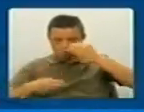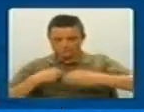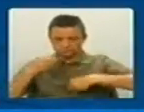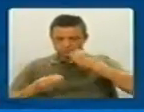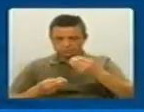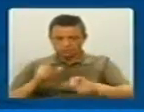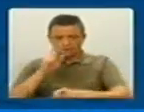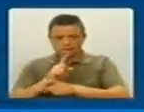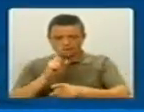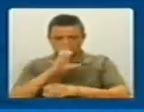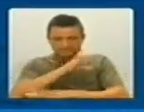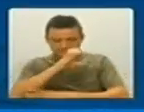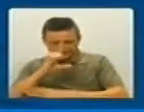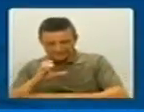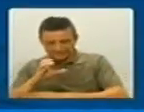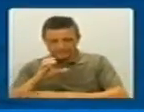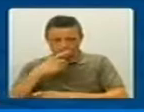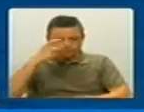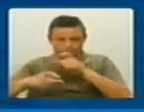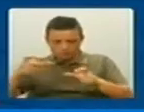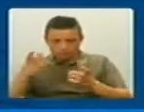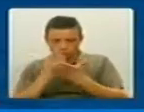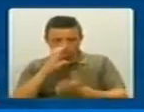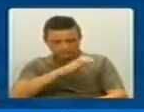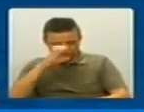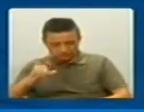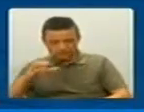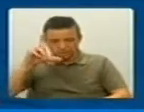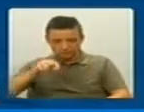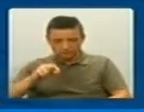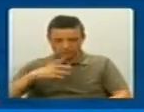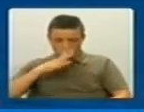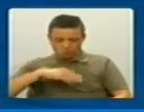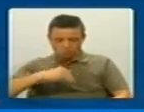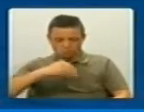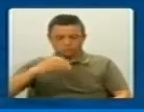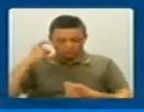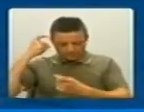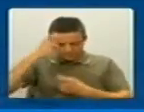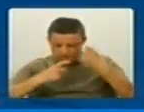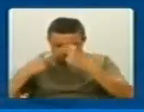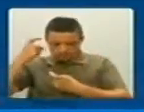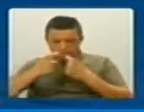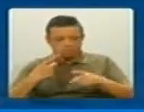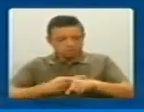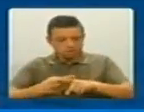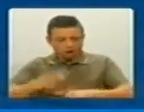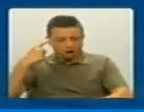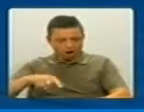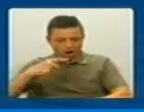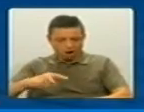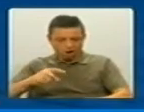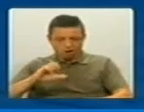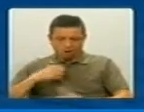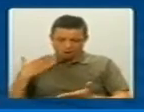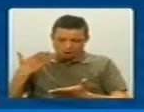mesma tem sobre a ciência e sobre os cientistas, não só sobre Portugal, mas também sobre o mundo. É, portanto, uma reflexão extremamente curiosa sobre os nossos